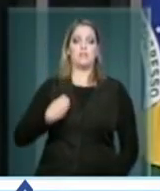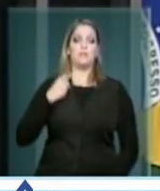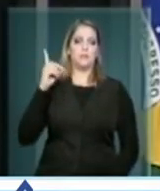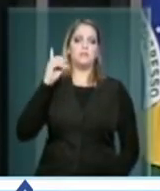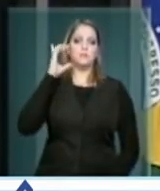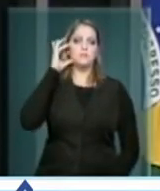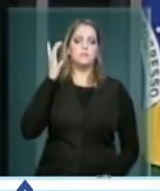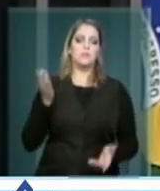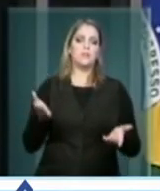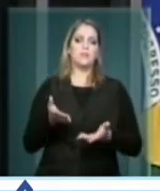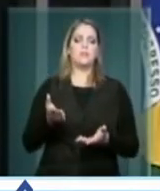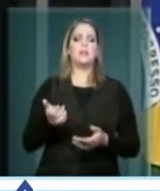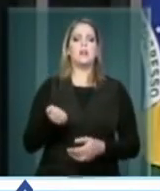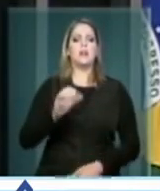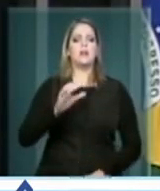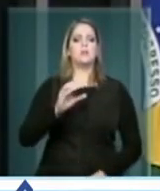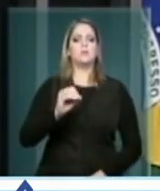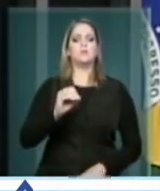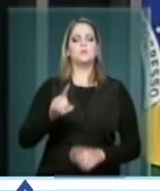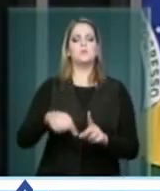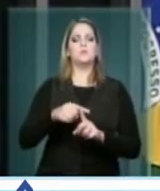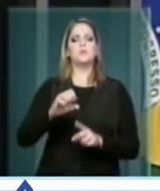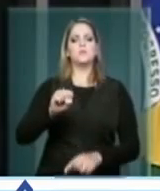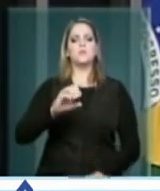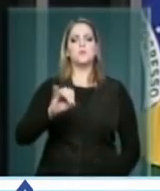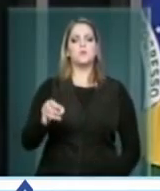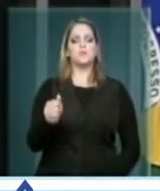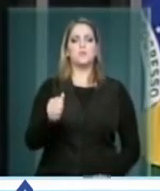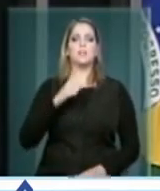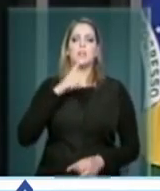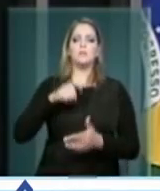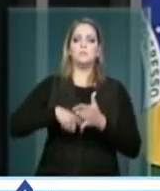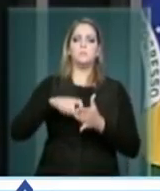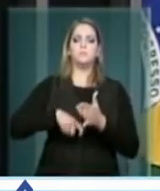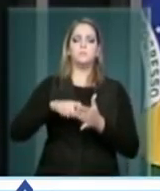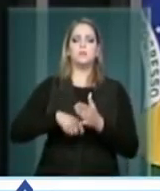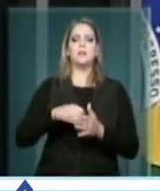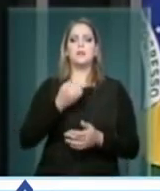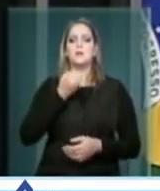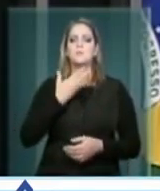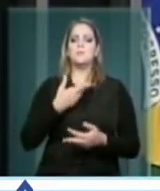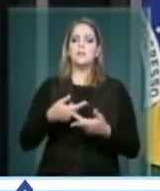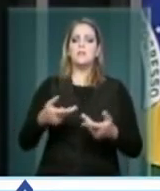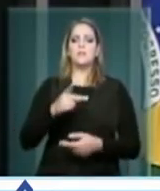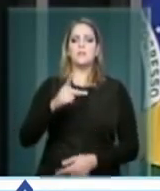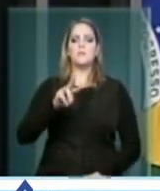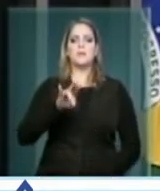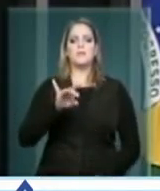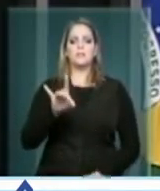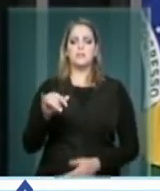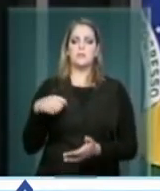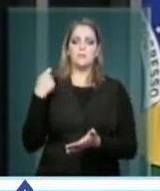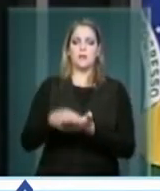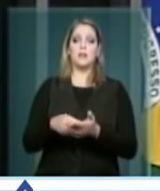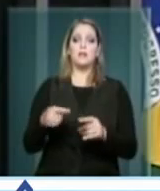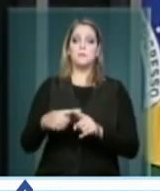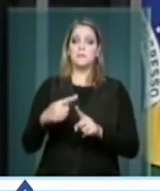por aço e soja, aumentando continuamente os impostos arrecadados e os benefícios pagos pela Previdência. É preciso que o